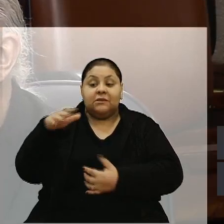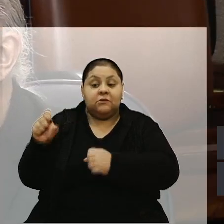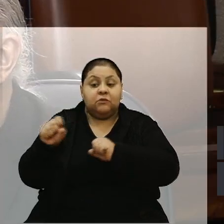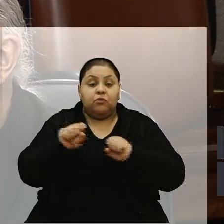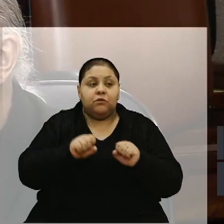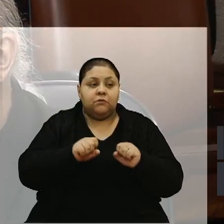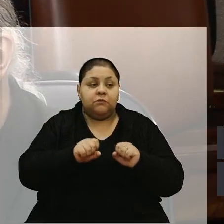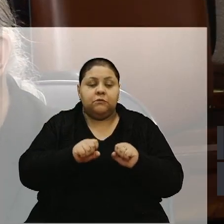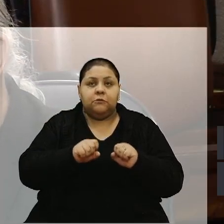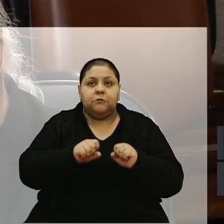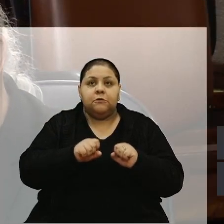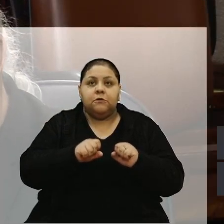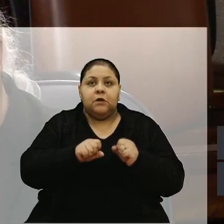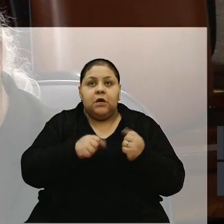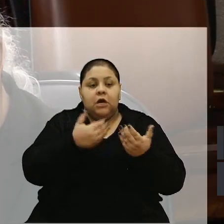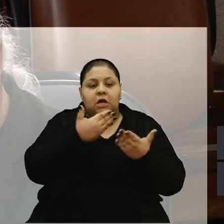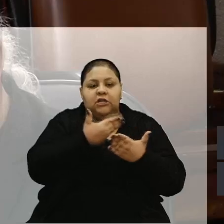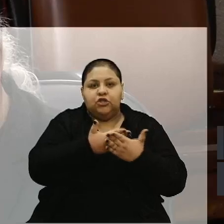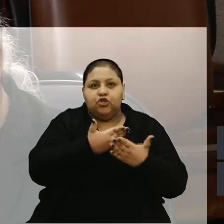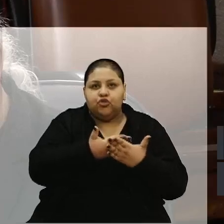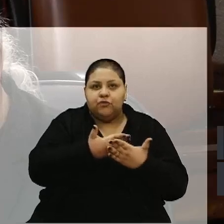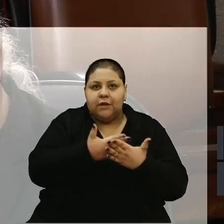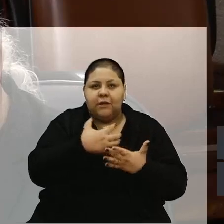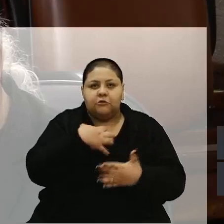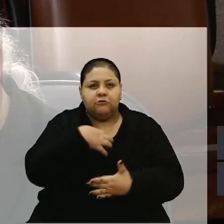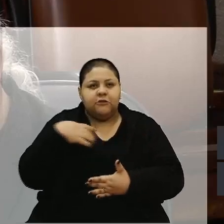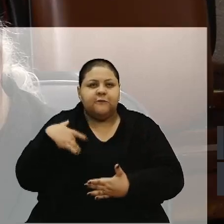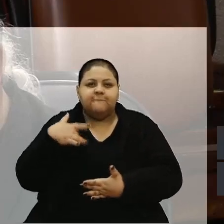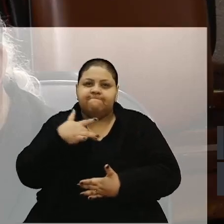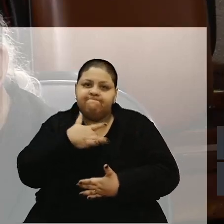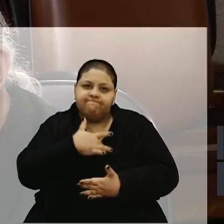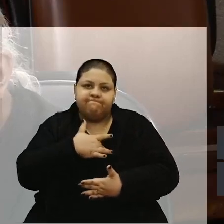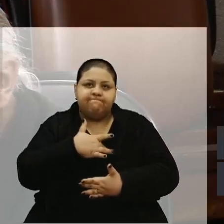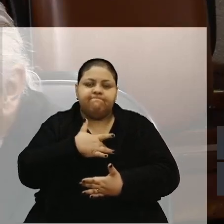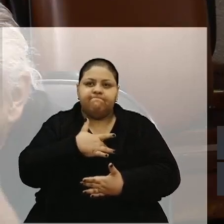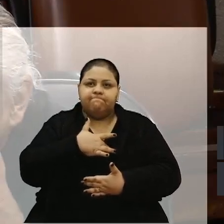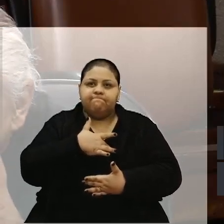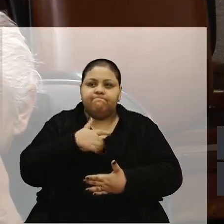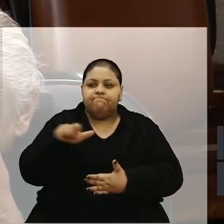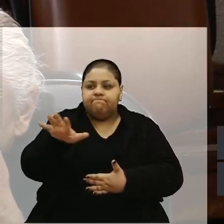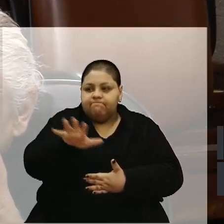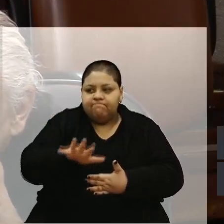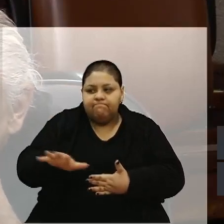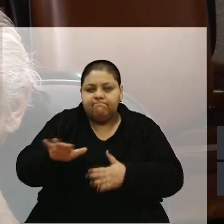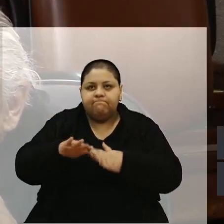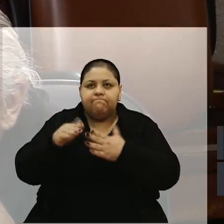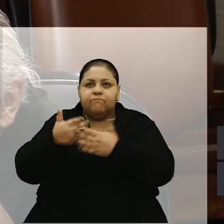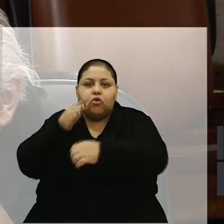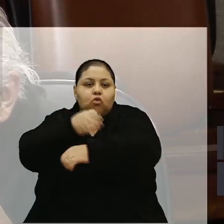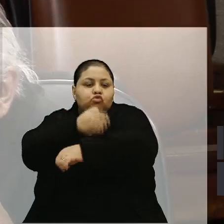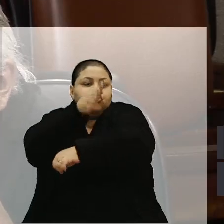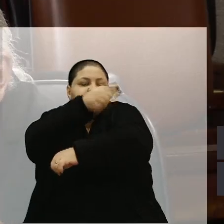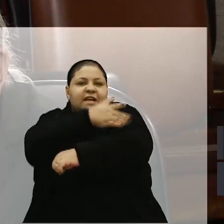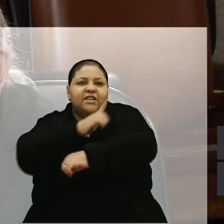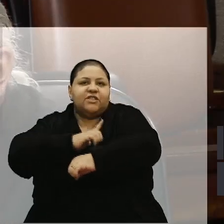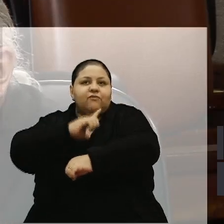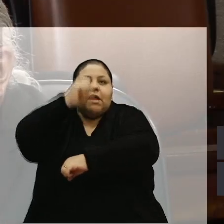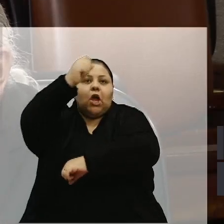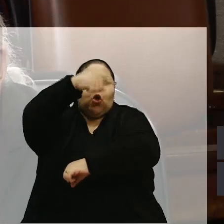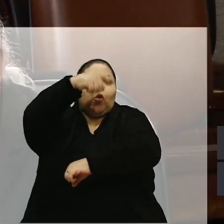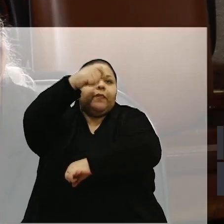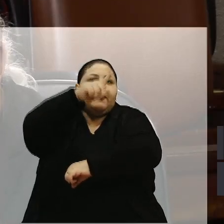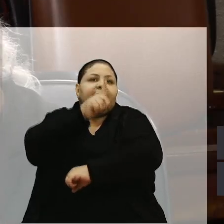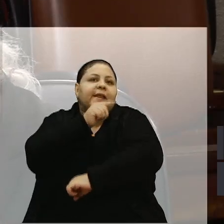poderem frequentá-las de forma saudáveis, né? As escolas, o ambiente escolar, um ginásio sem goteira, uma sala